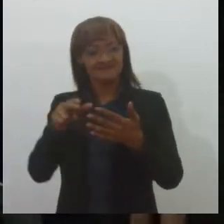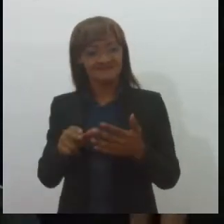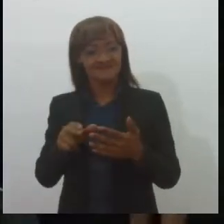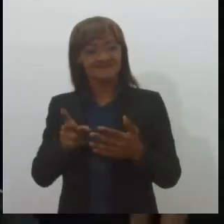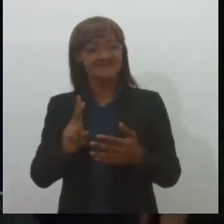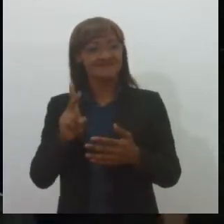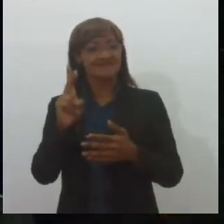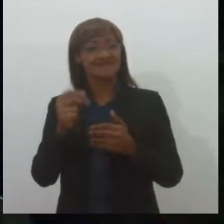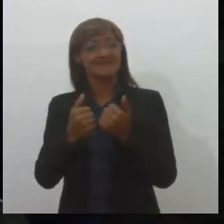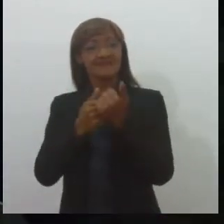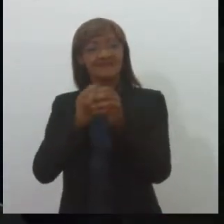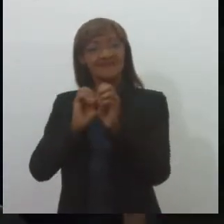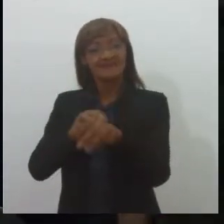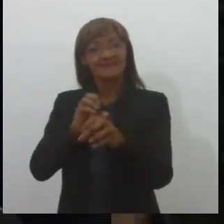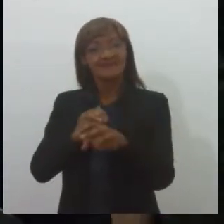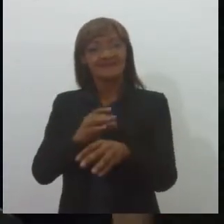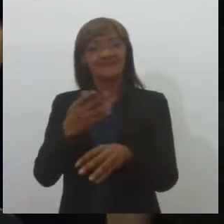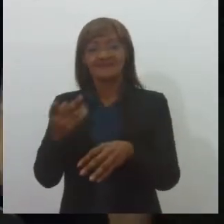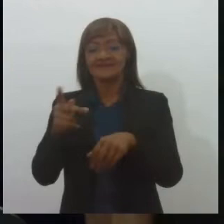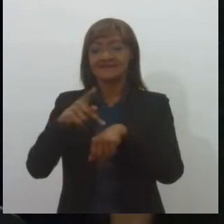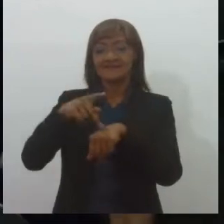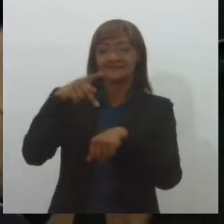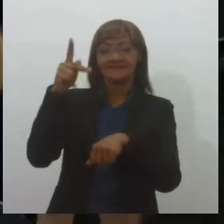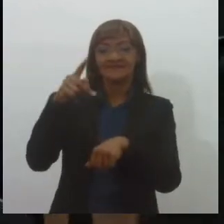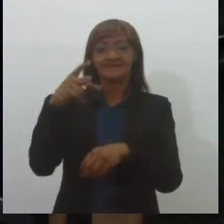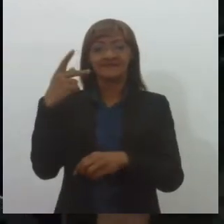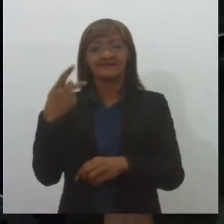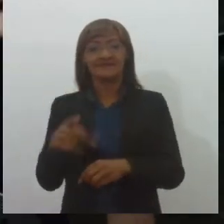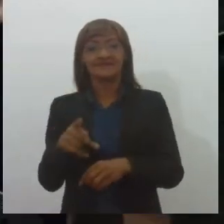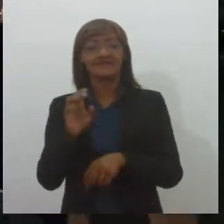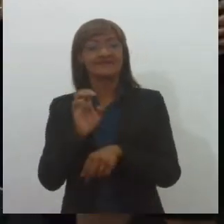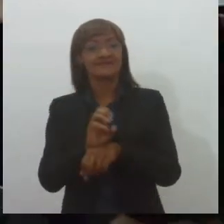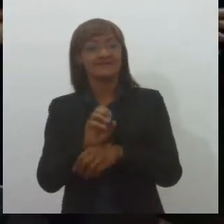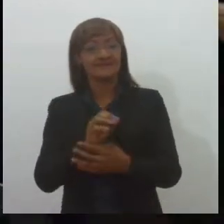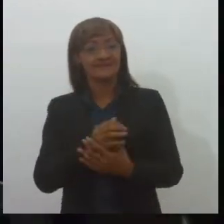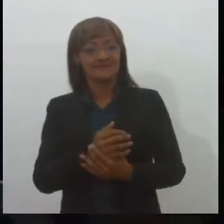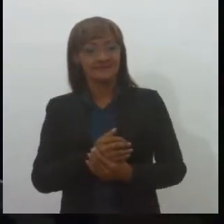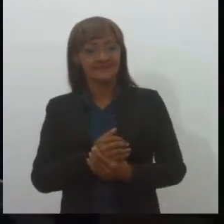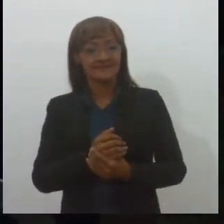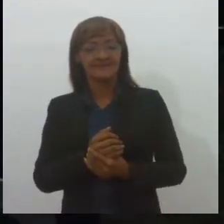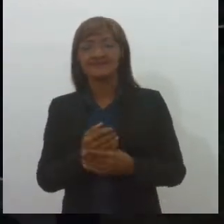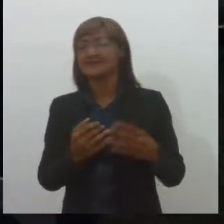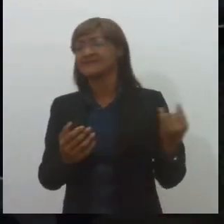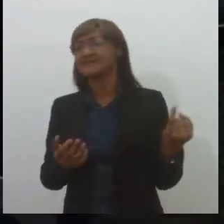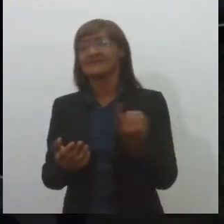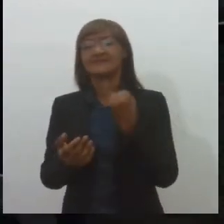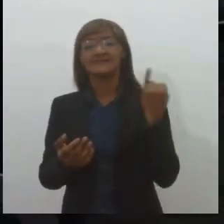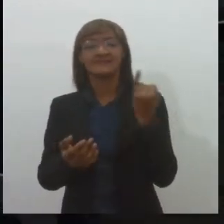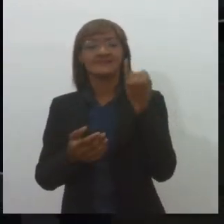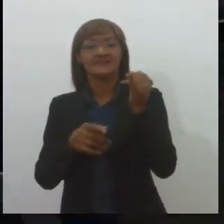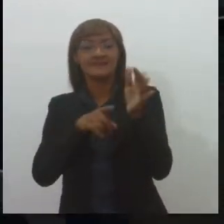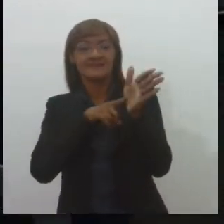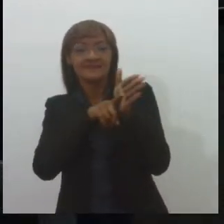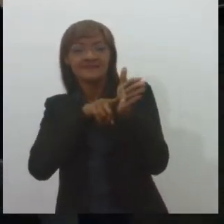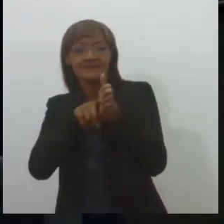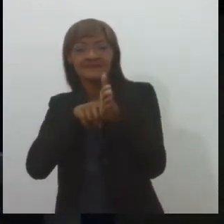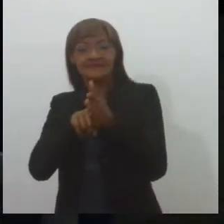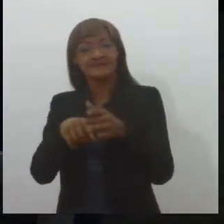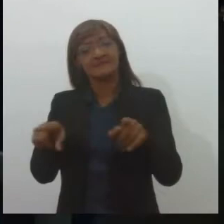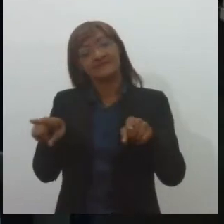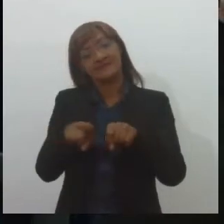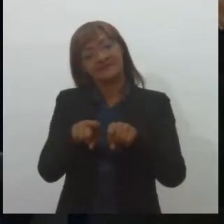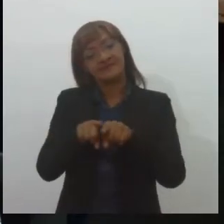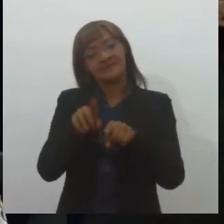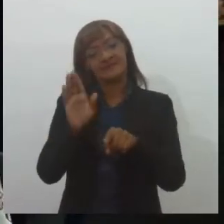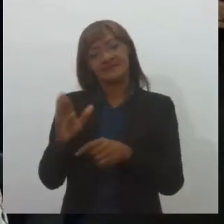contribuído na educação na pós-graduação nas graduações aqui dentro do nosso estado e relevância que ele tem dentro da área de pesquisa também né